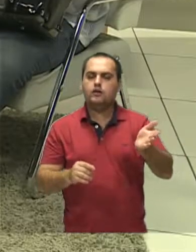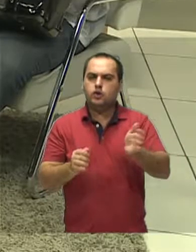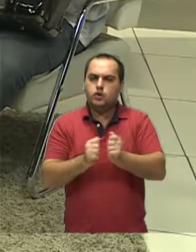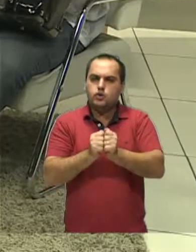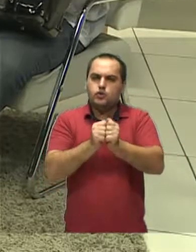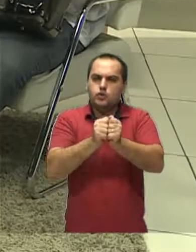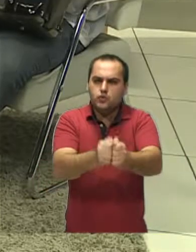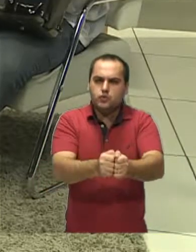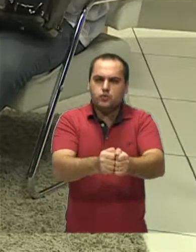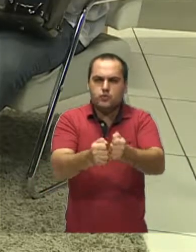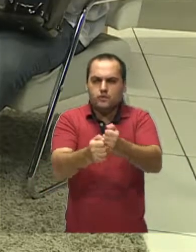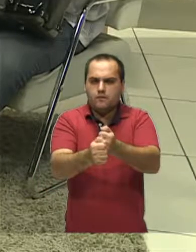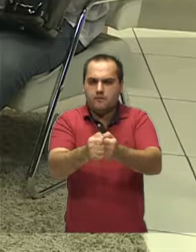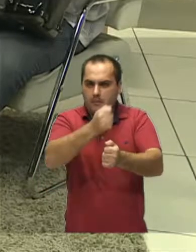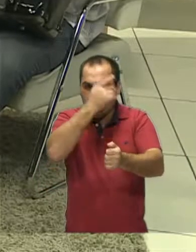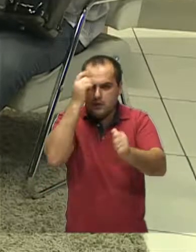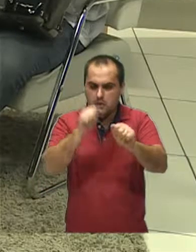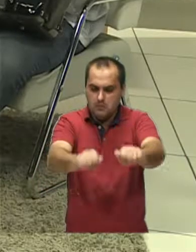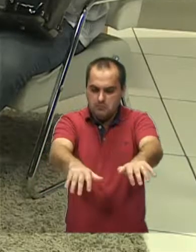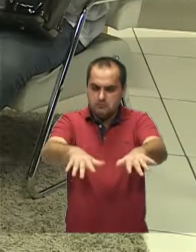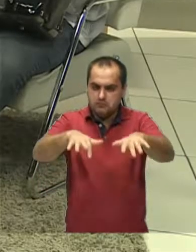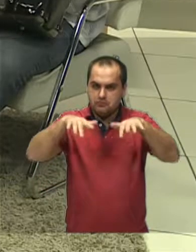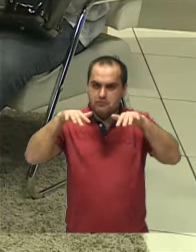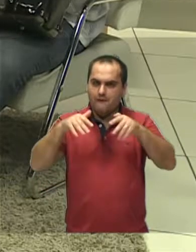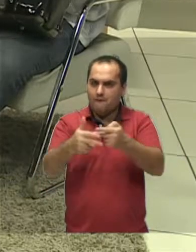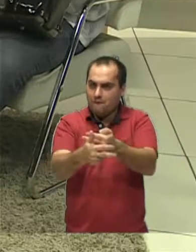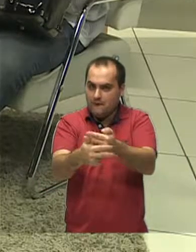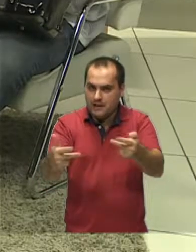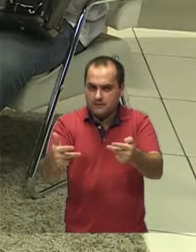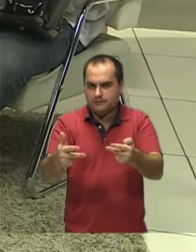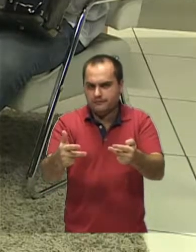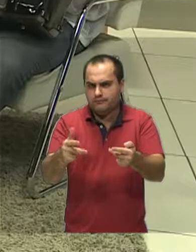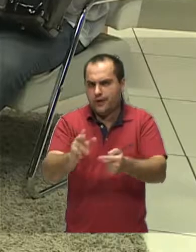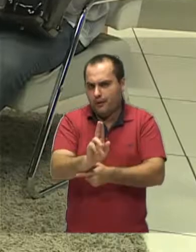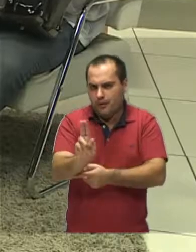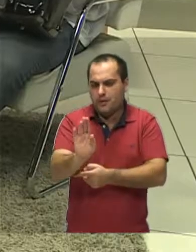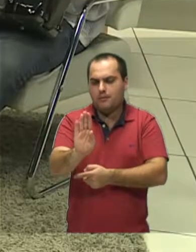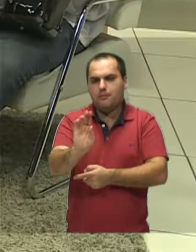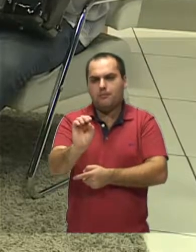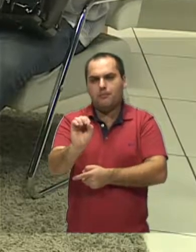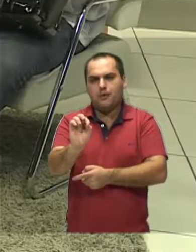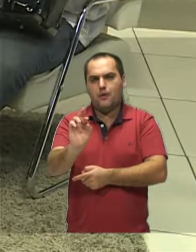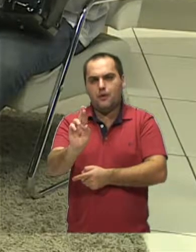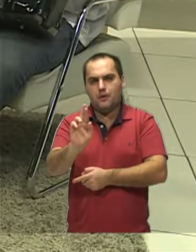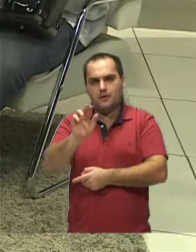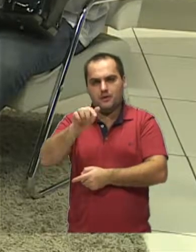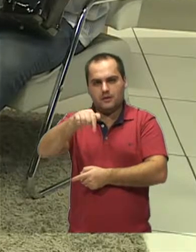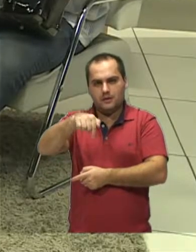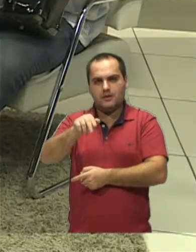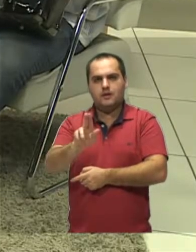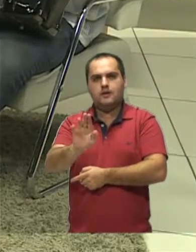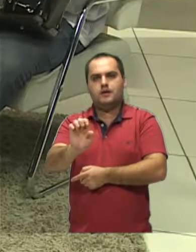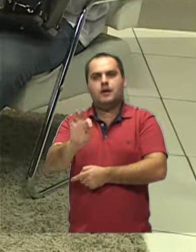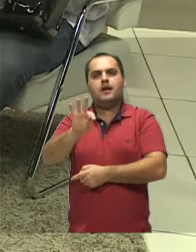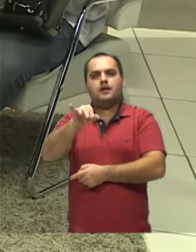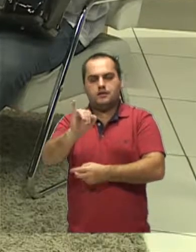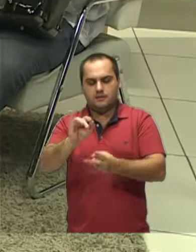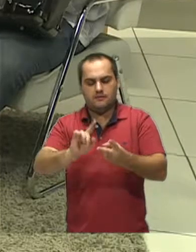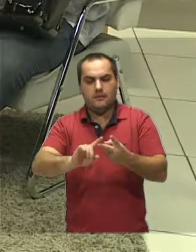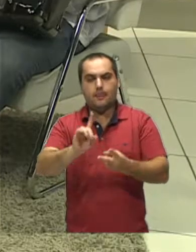diversos músicos renomados do Brasil, como o Borghetti, que você citou, o Sivuca, mas também